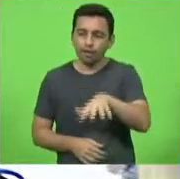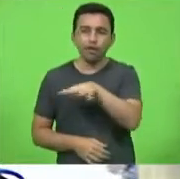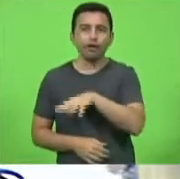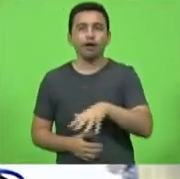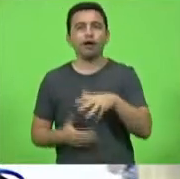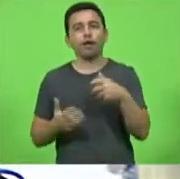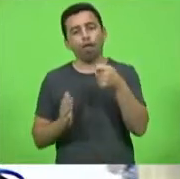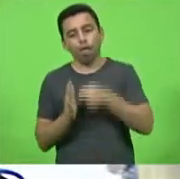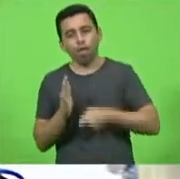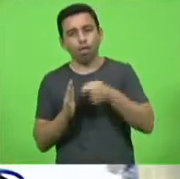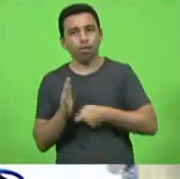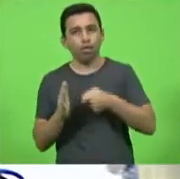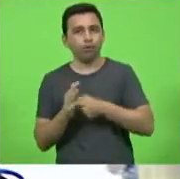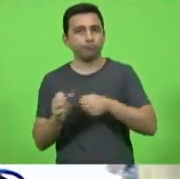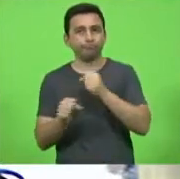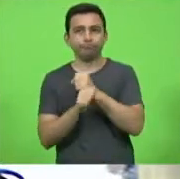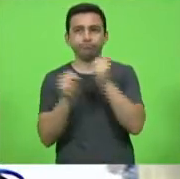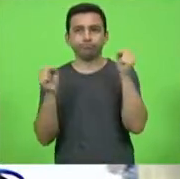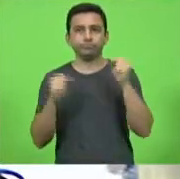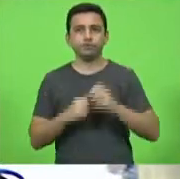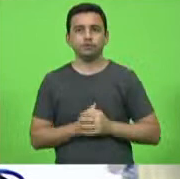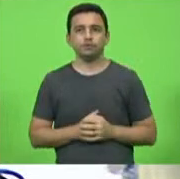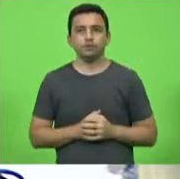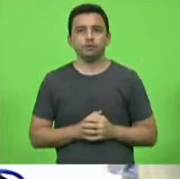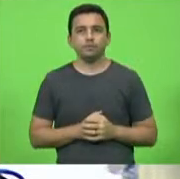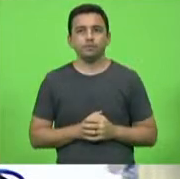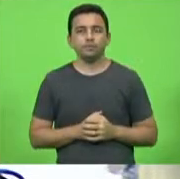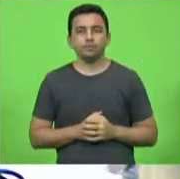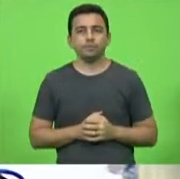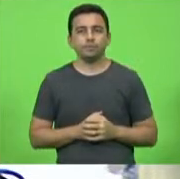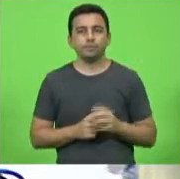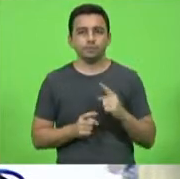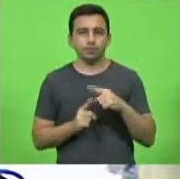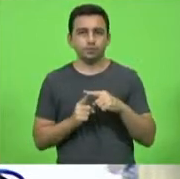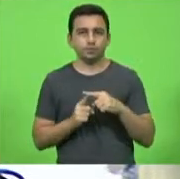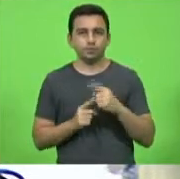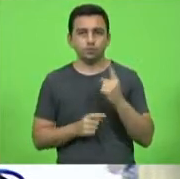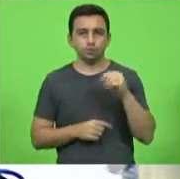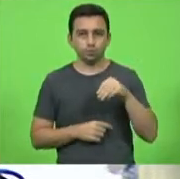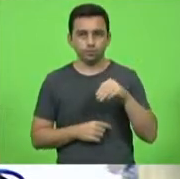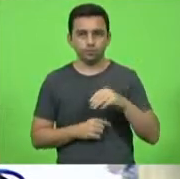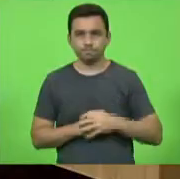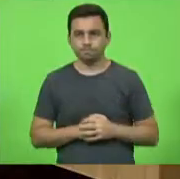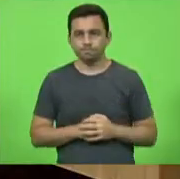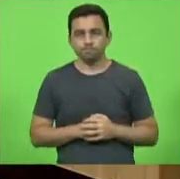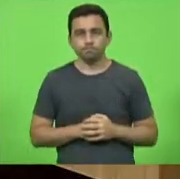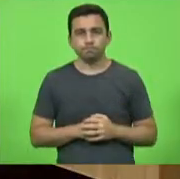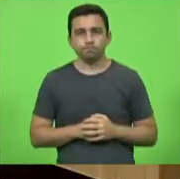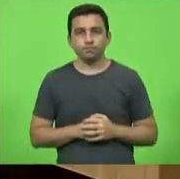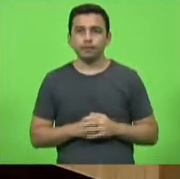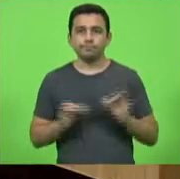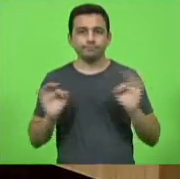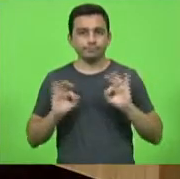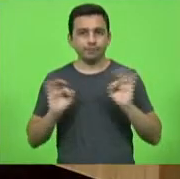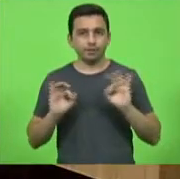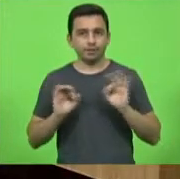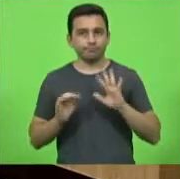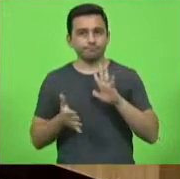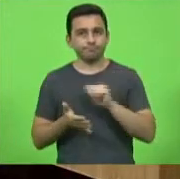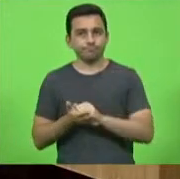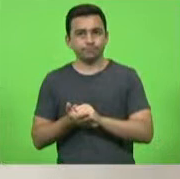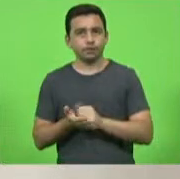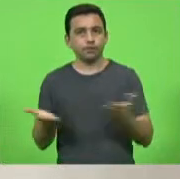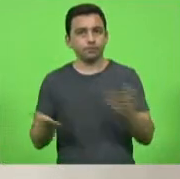de cobrança absurda. Mais um minuto, deputado. Ok. Não havendo mais ninguém inscrito,